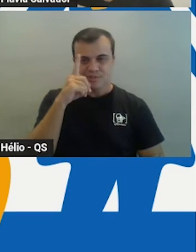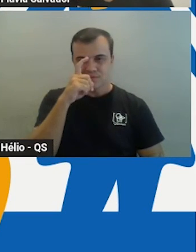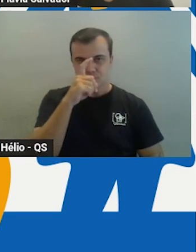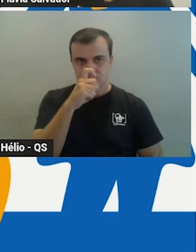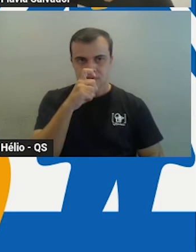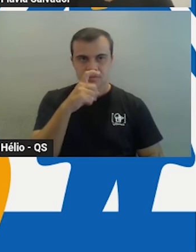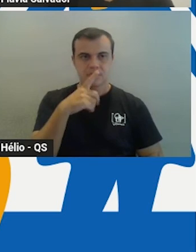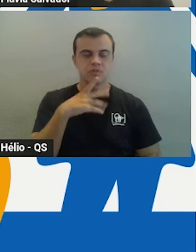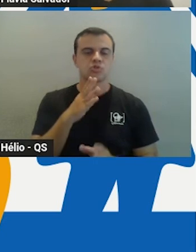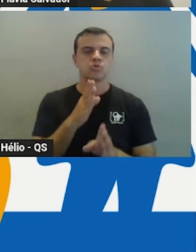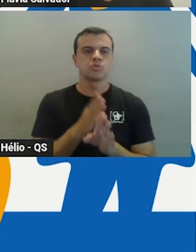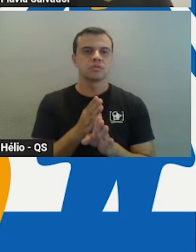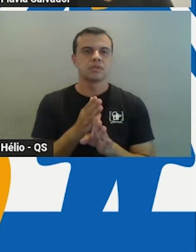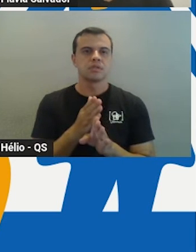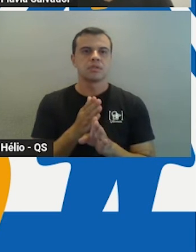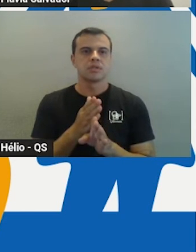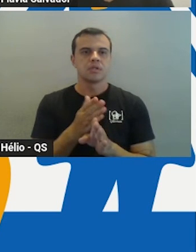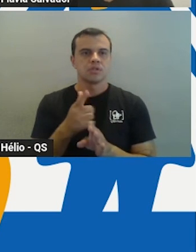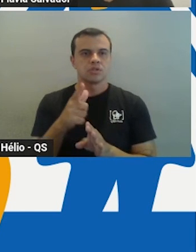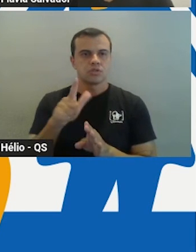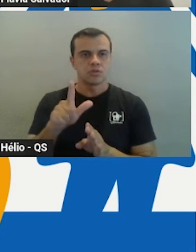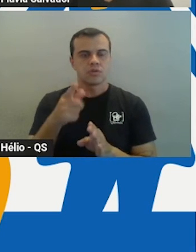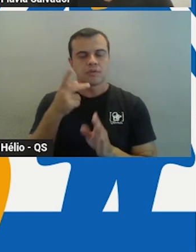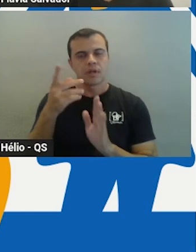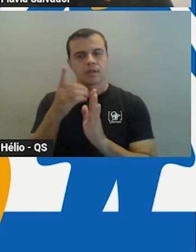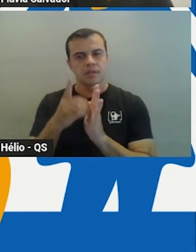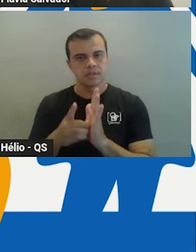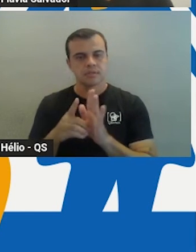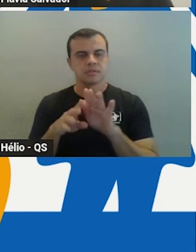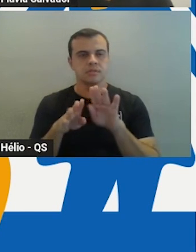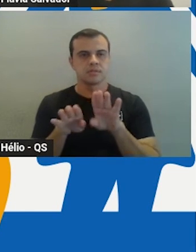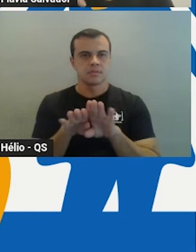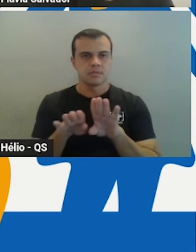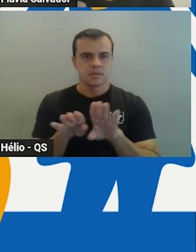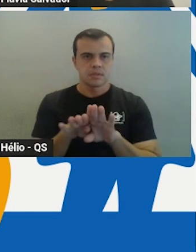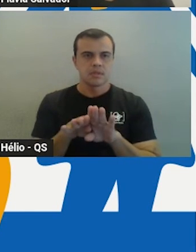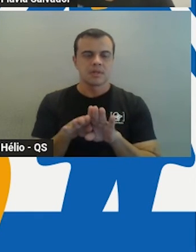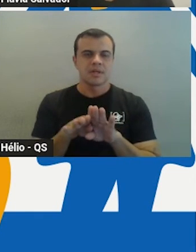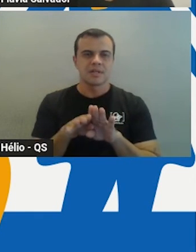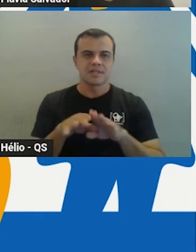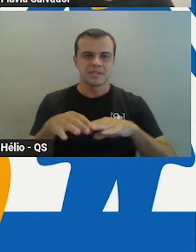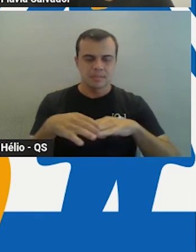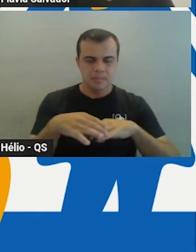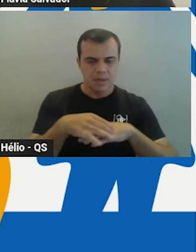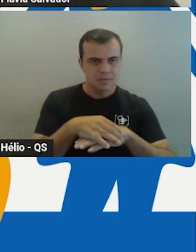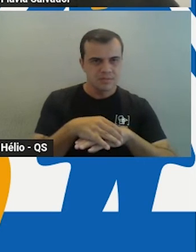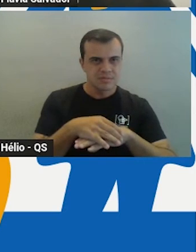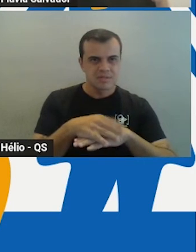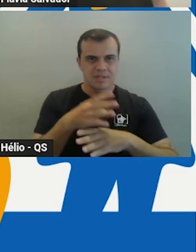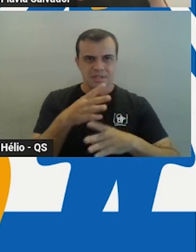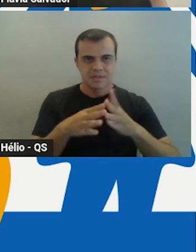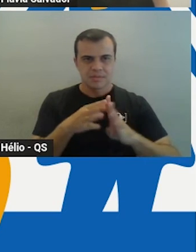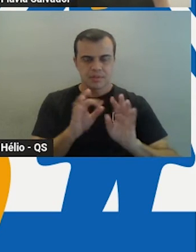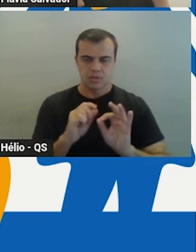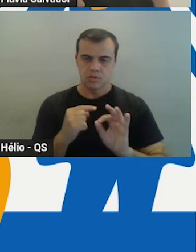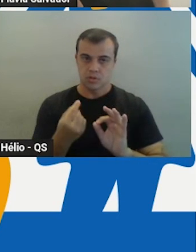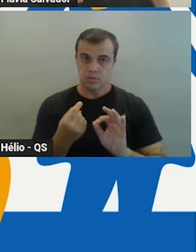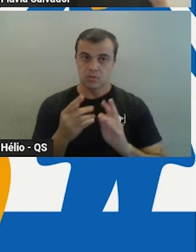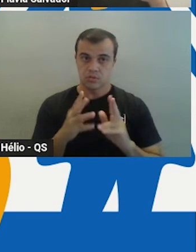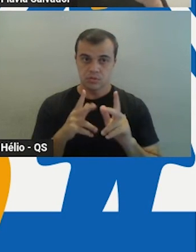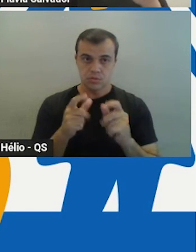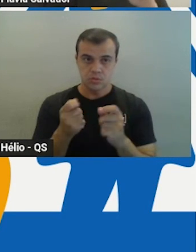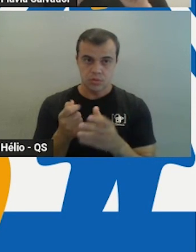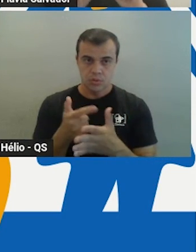de encontrar, e olha, aí a gente volta para o design de alguma maneira, de encontrar sapatos que não incomodem, porque a gente, em geral,